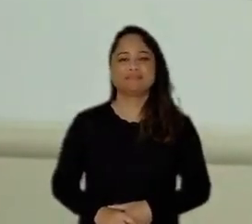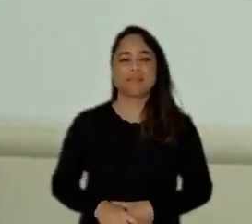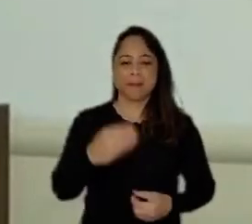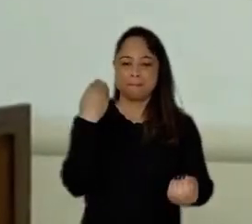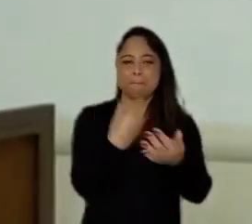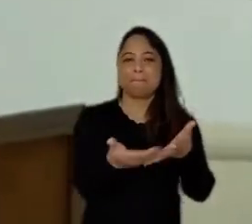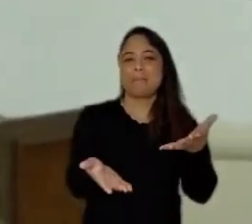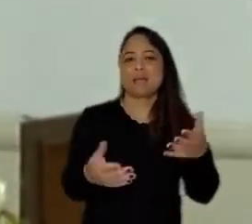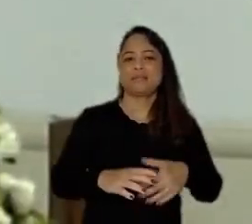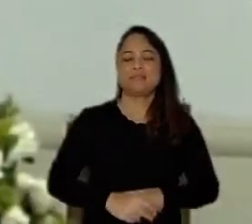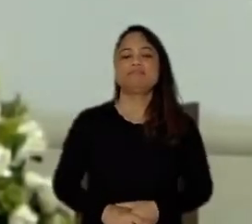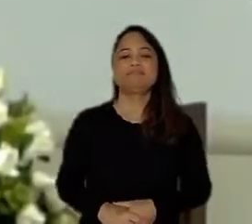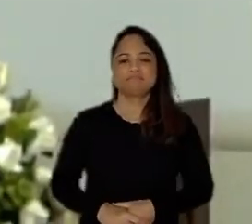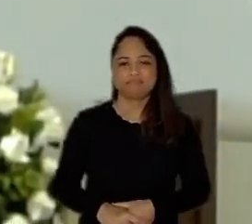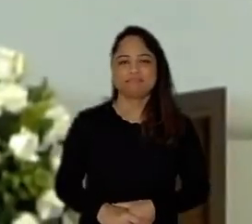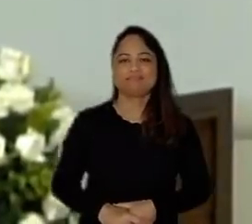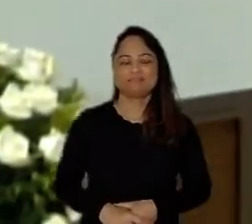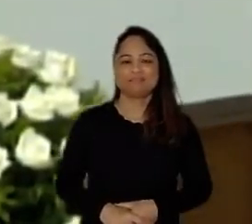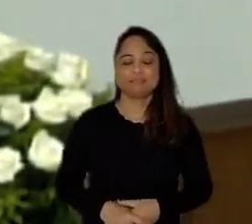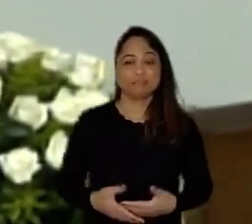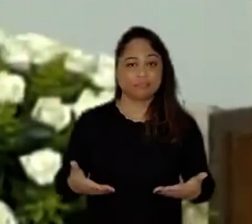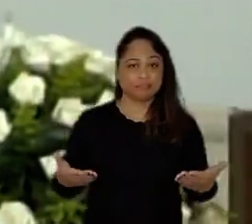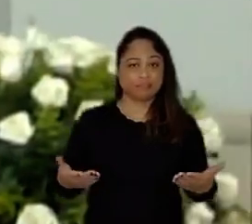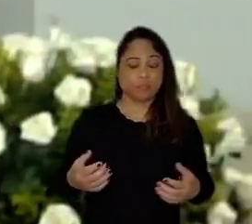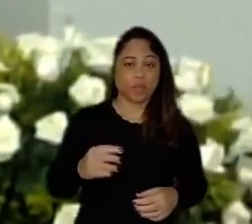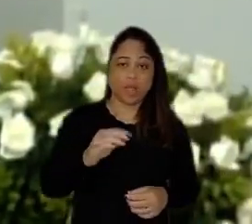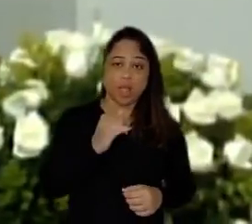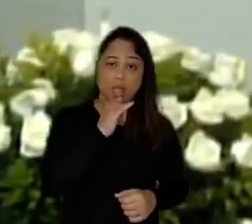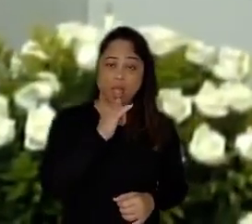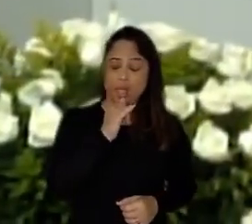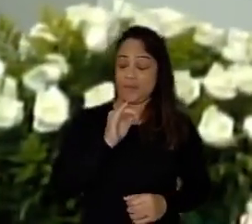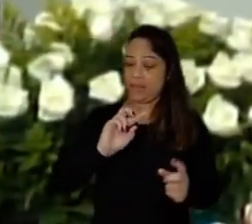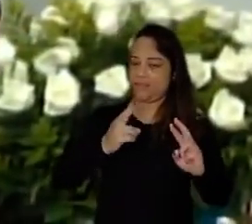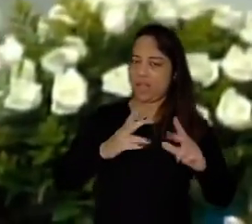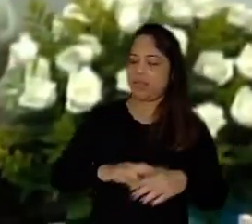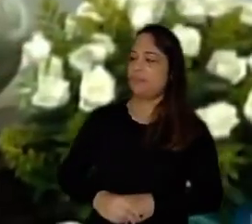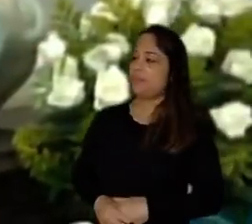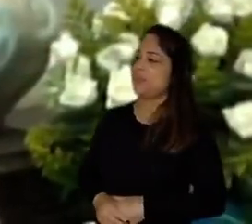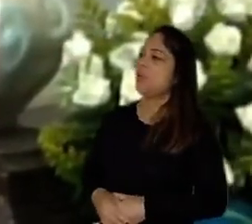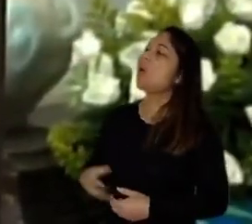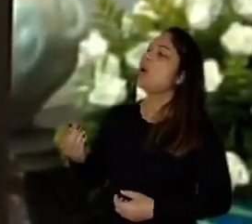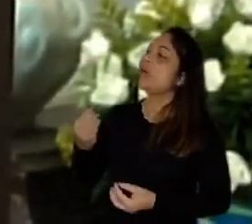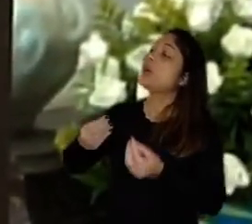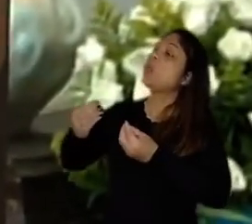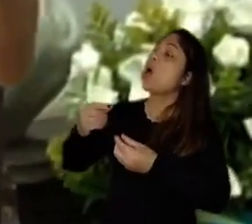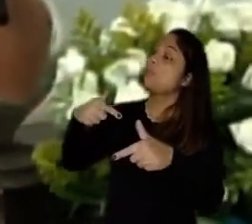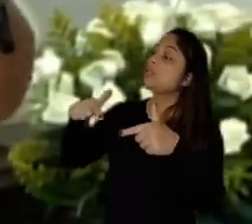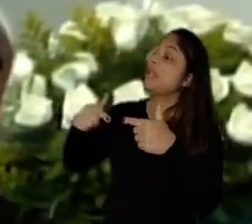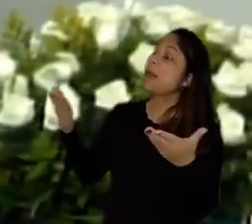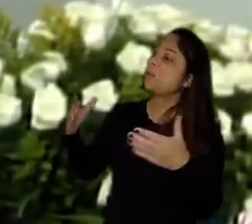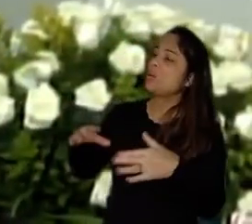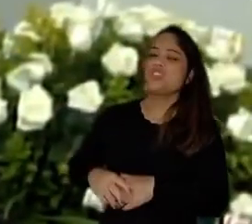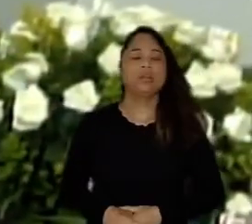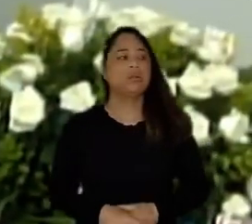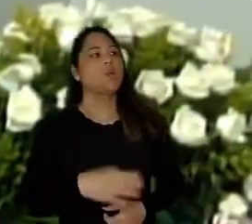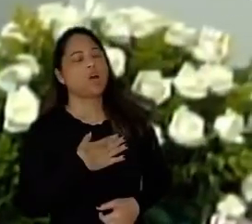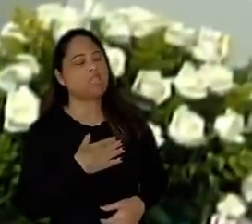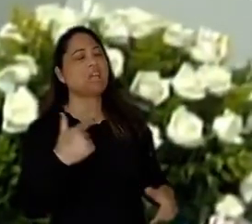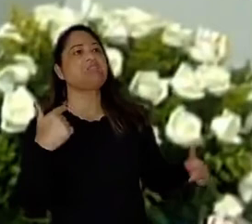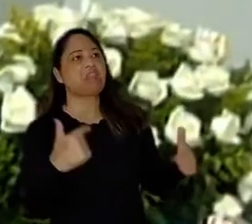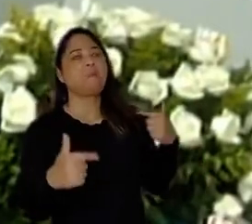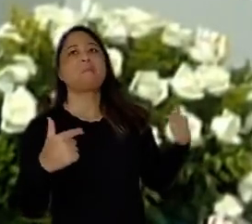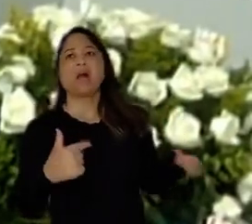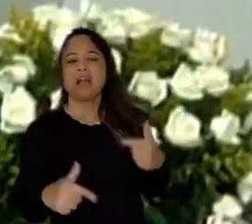Aí eu pergunto para você: e aí, como foi o primeiro dia de emprego? Moisés, trabalha pra